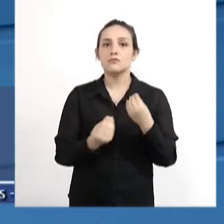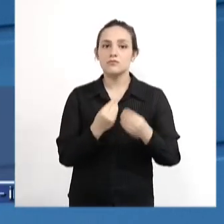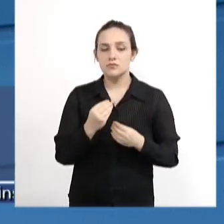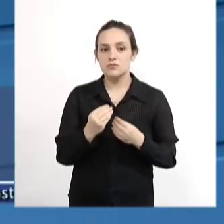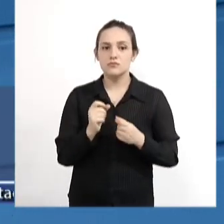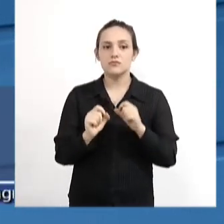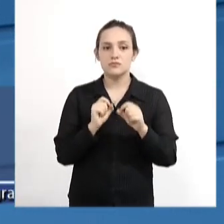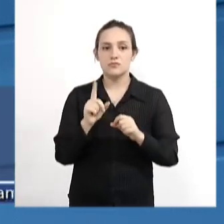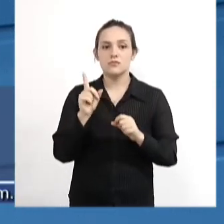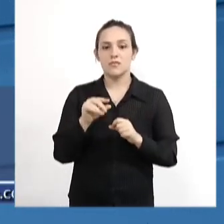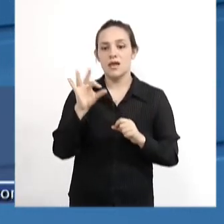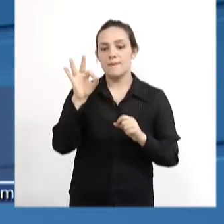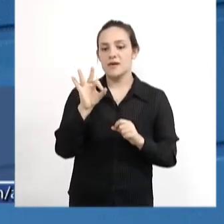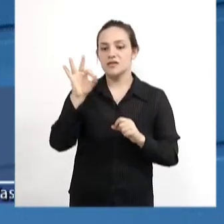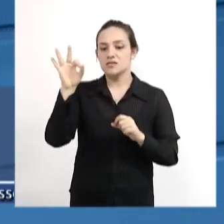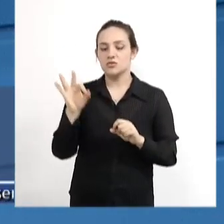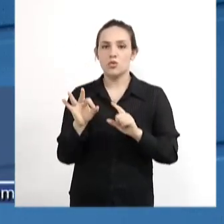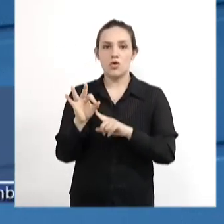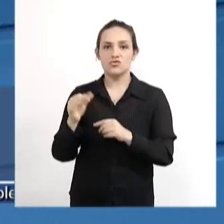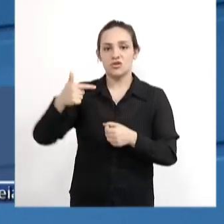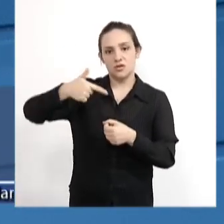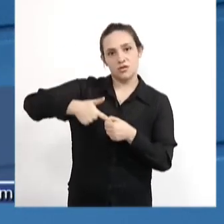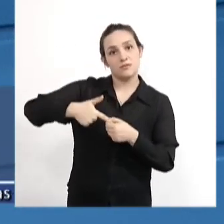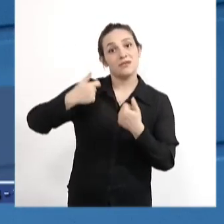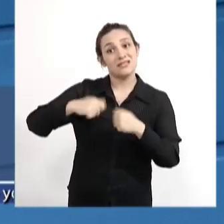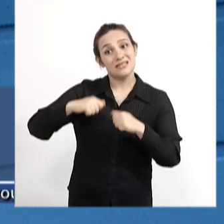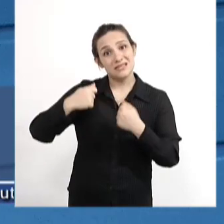combustível destinado às viaturas da